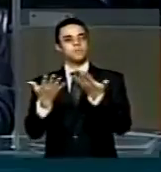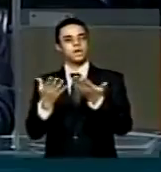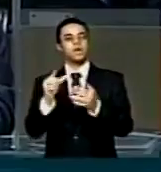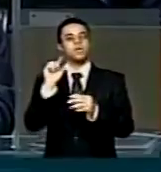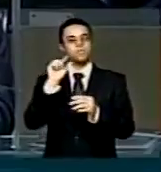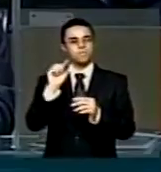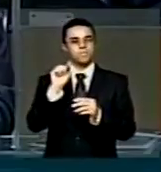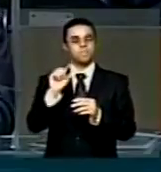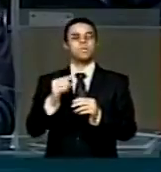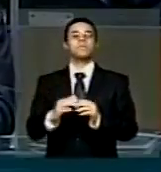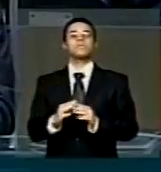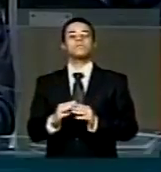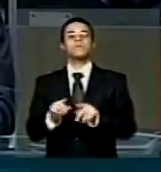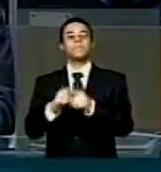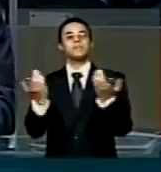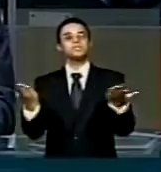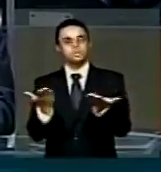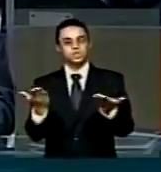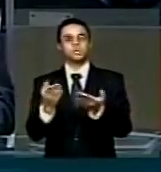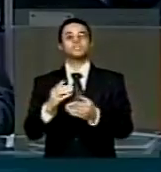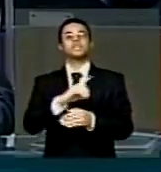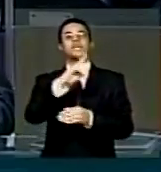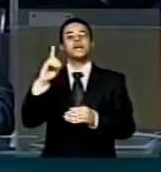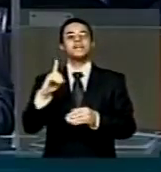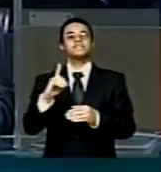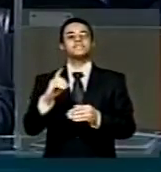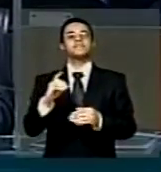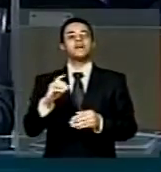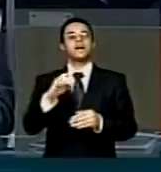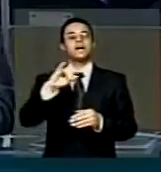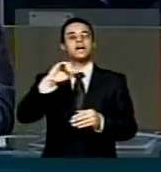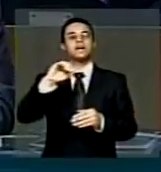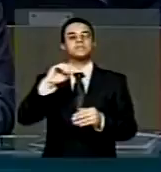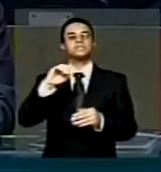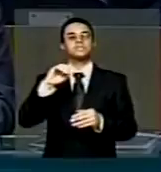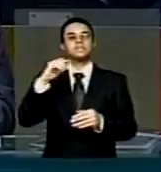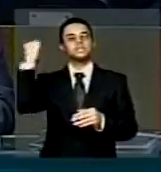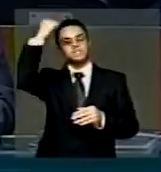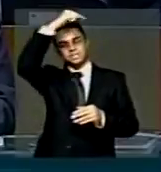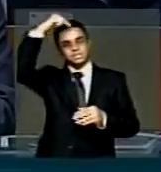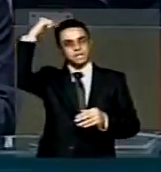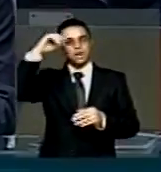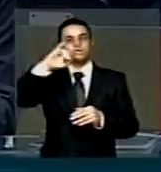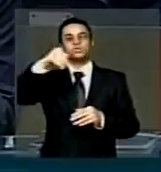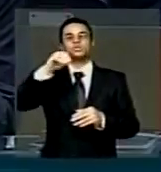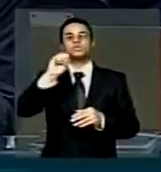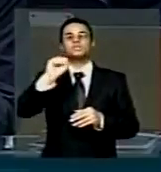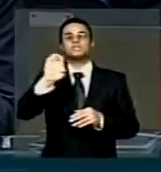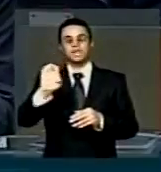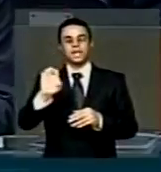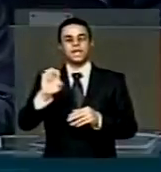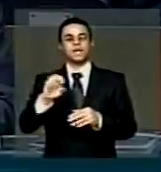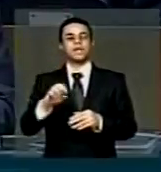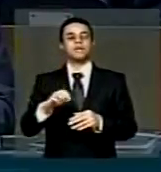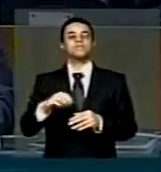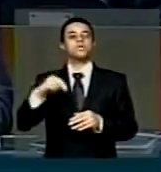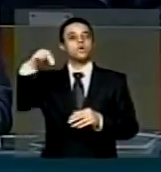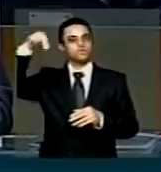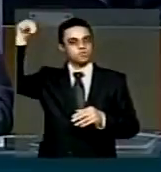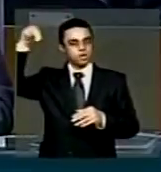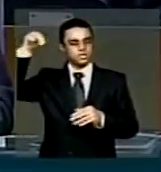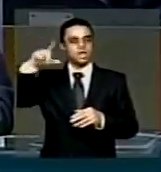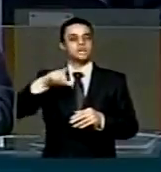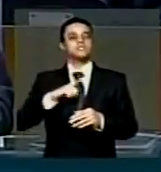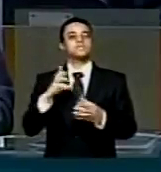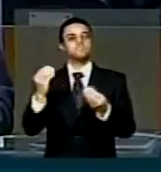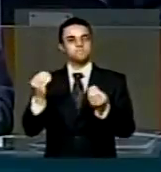movimentação ontem, hoje é o dia de São José, no Nordeste principalmente, são feitas várias romarias, porque se